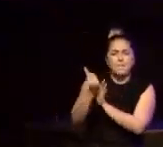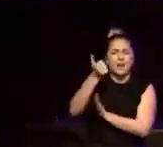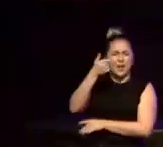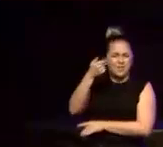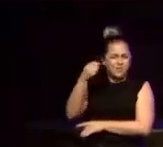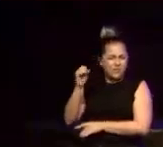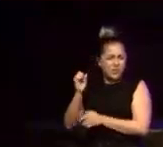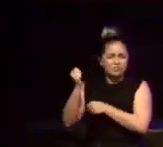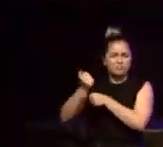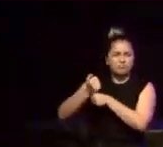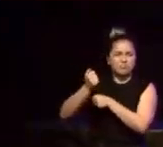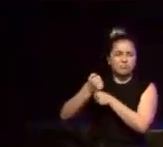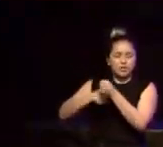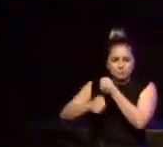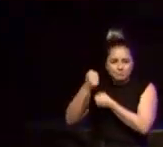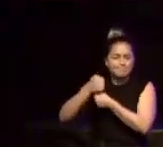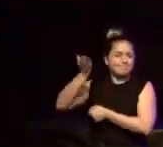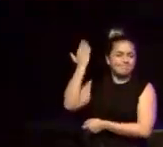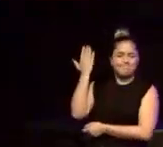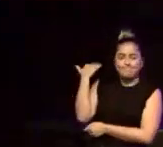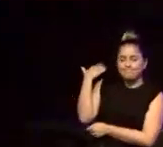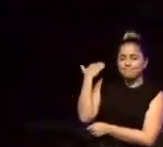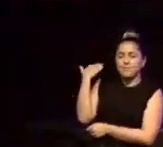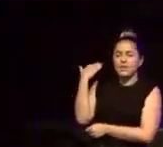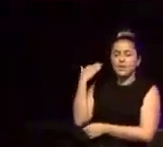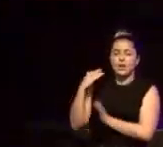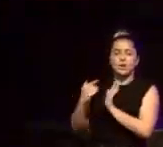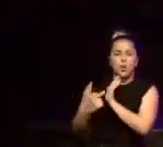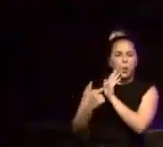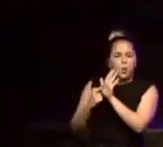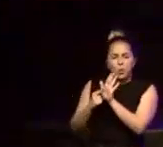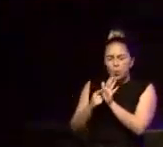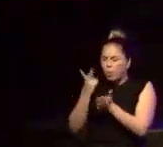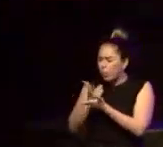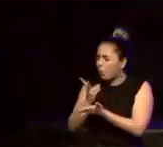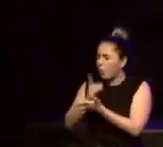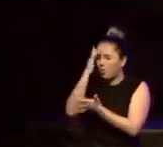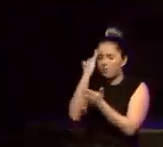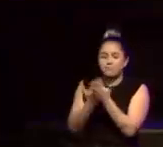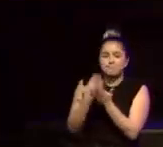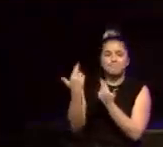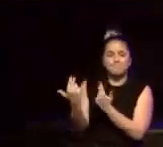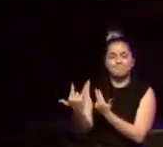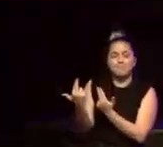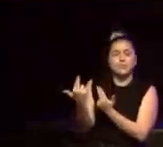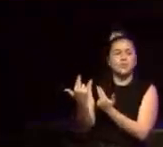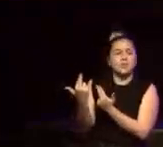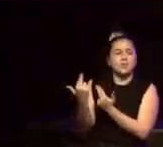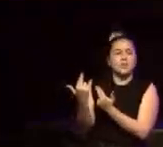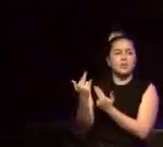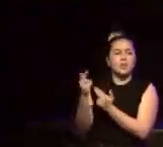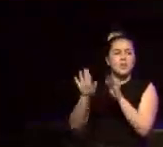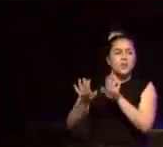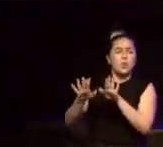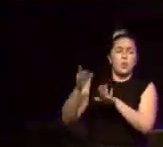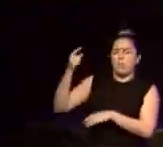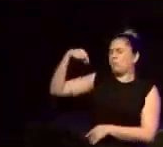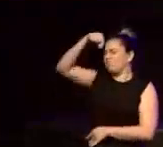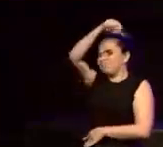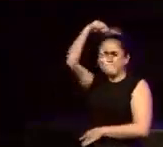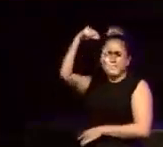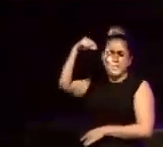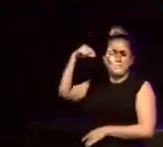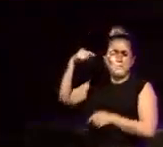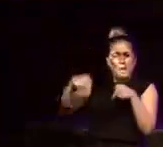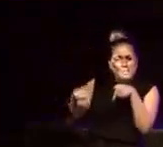igreja, eu deixei bem claro para todo mundo, que eu continuo acreditando do mesmo jeito, que às vezes a coisa mais espiritual que você vai fazer no domingo não é